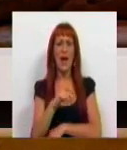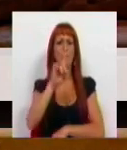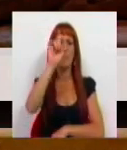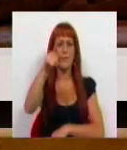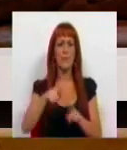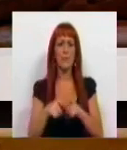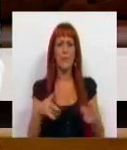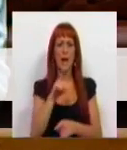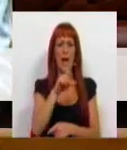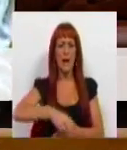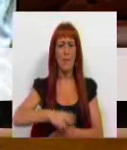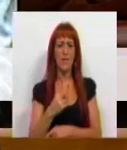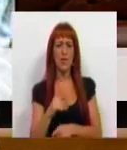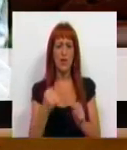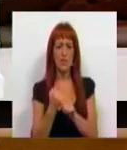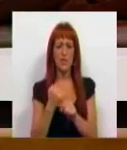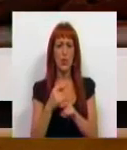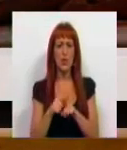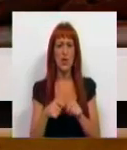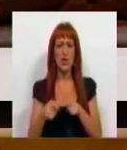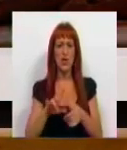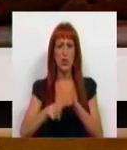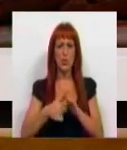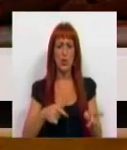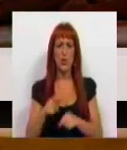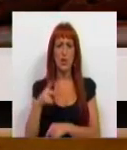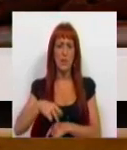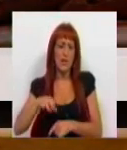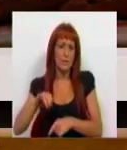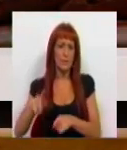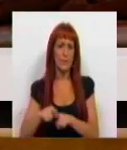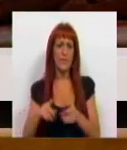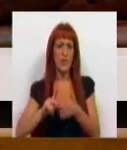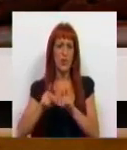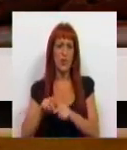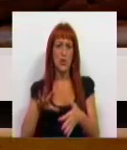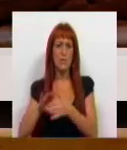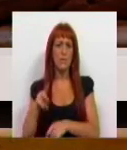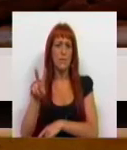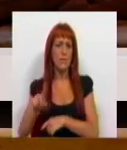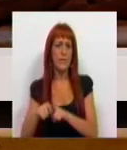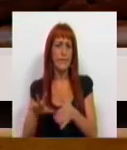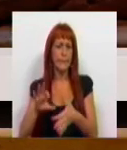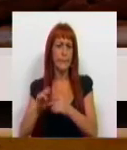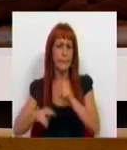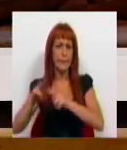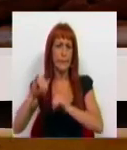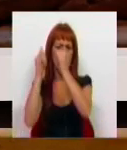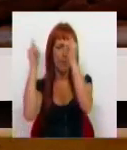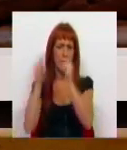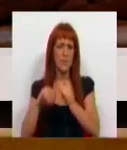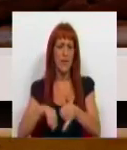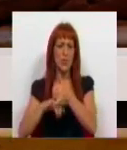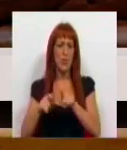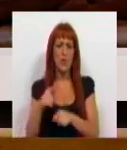elas: LNG, Serviço de Gestão de Projetos, TSKJ, Serviços de Engenharia, TSKJ2, Construção Internacional,